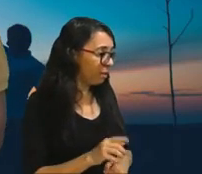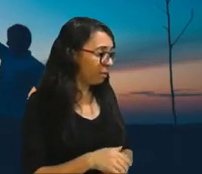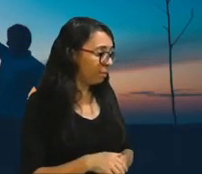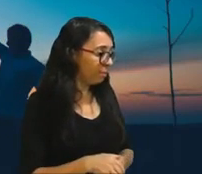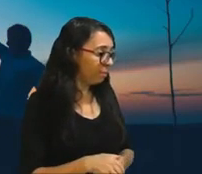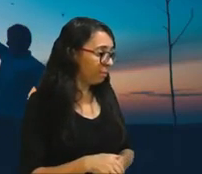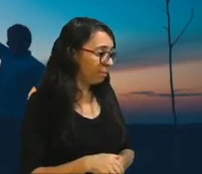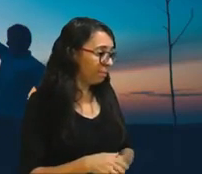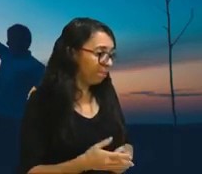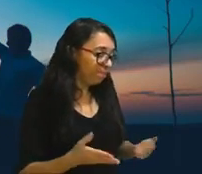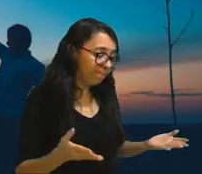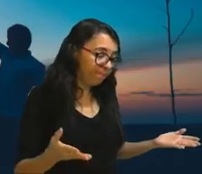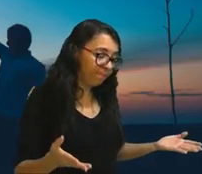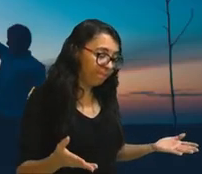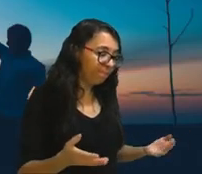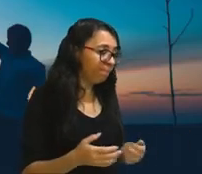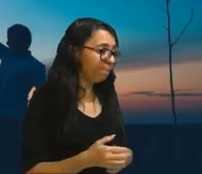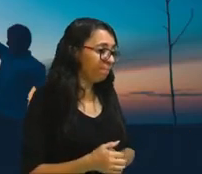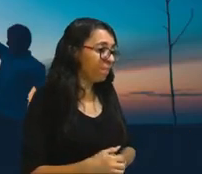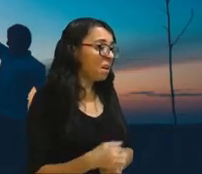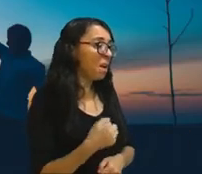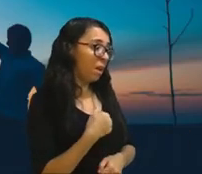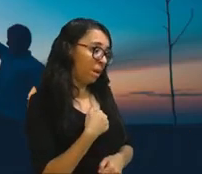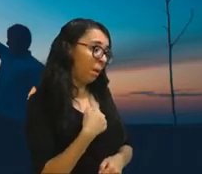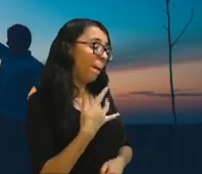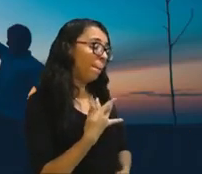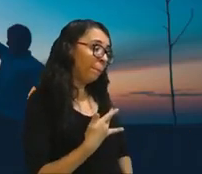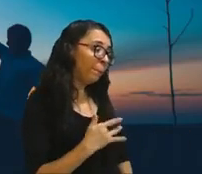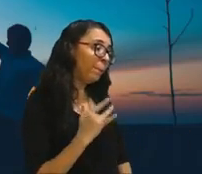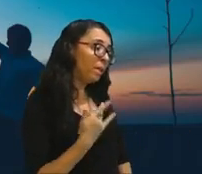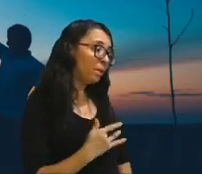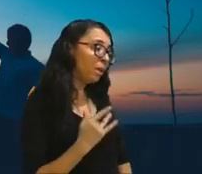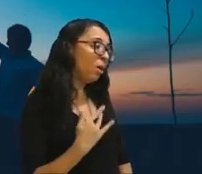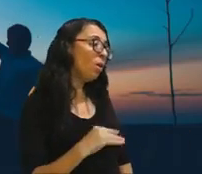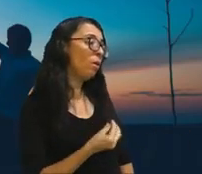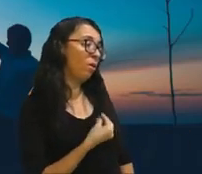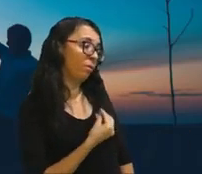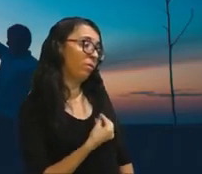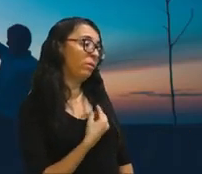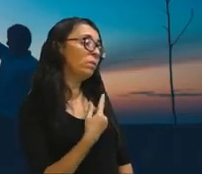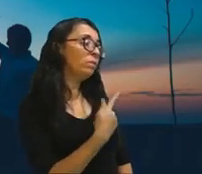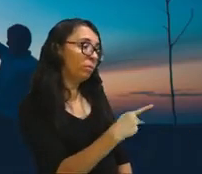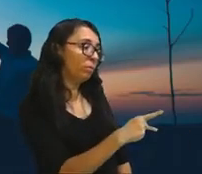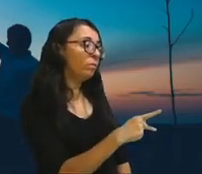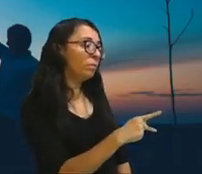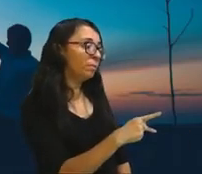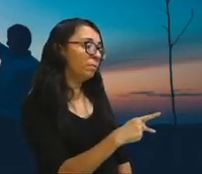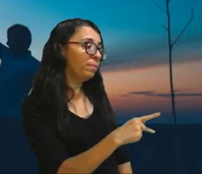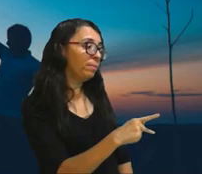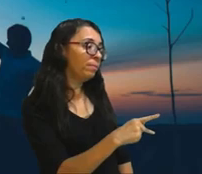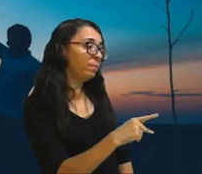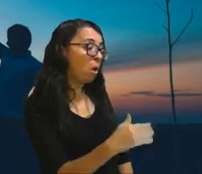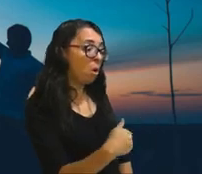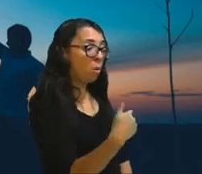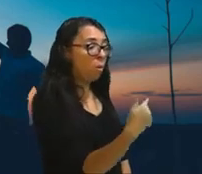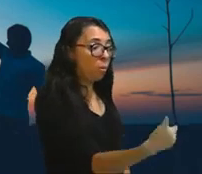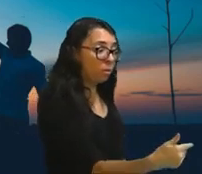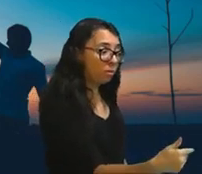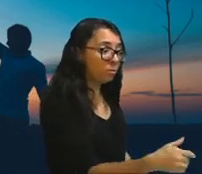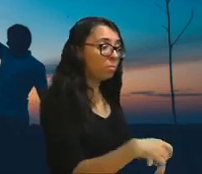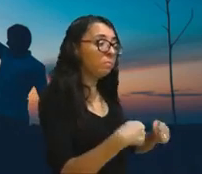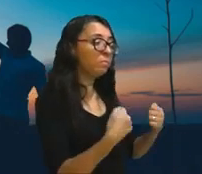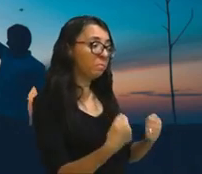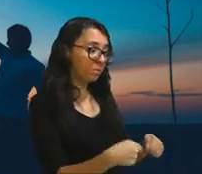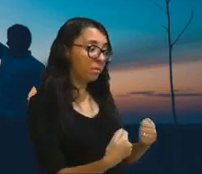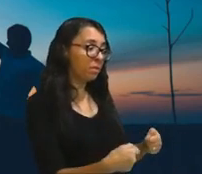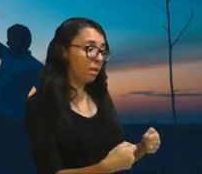que o Senhor é que nos guarda. É o Senhor que vai nos guardar todos os dias em